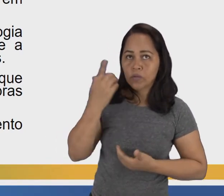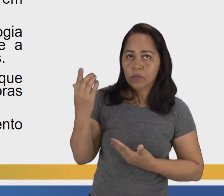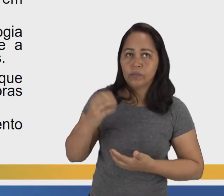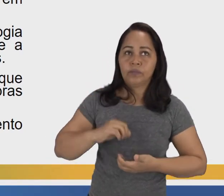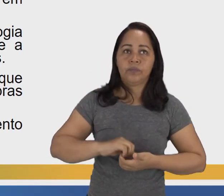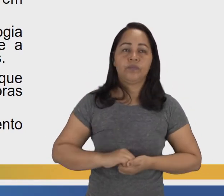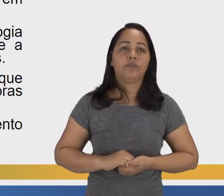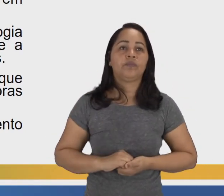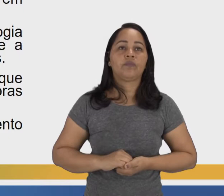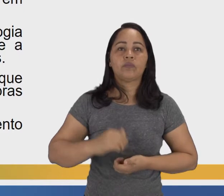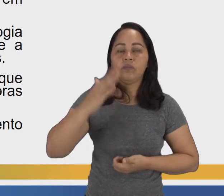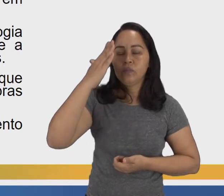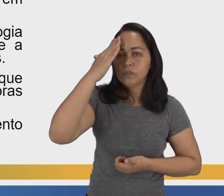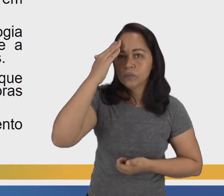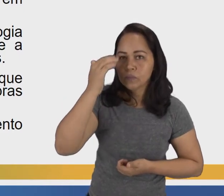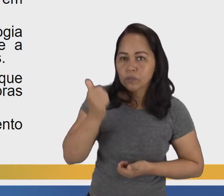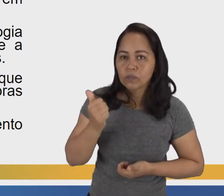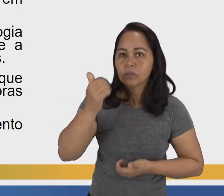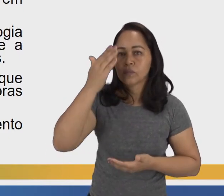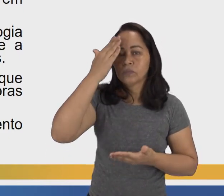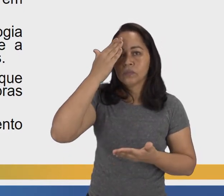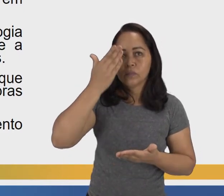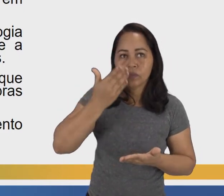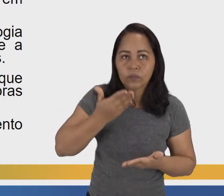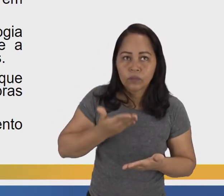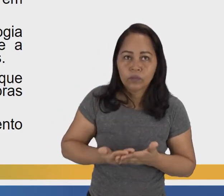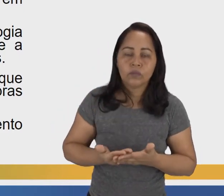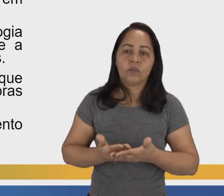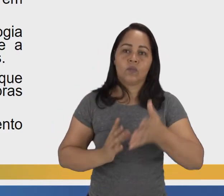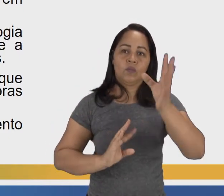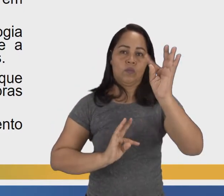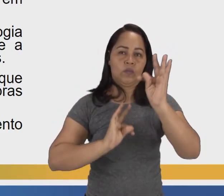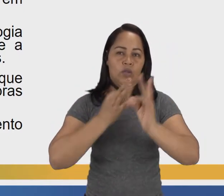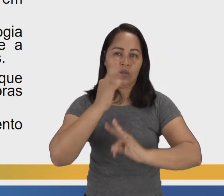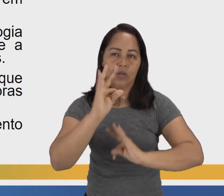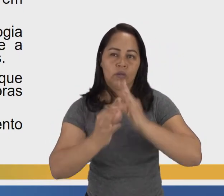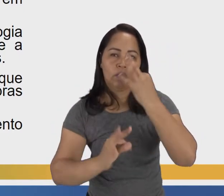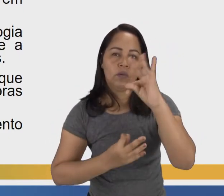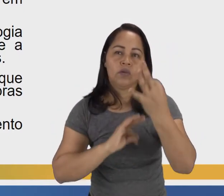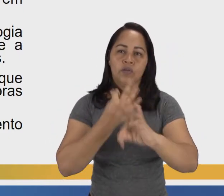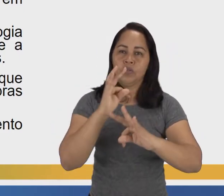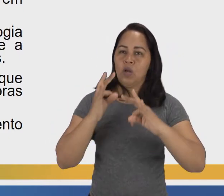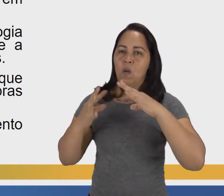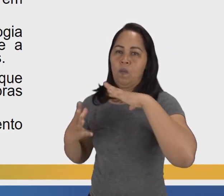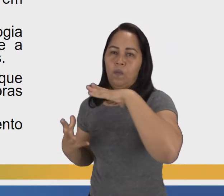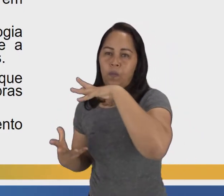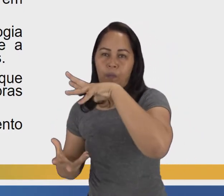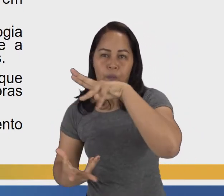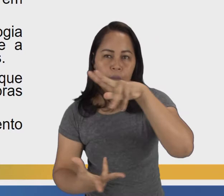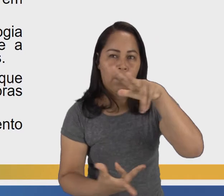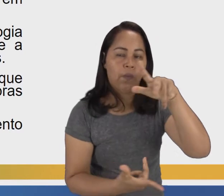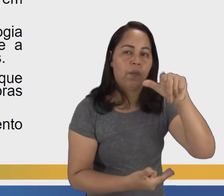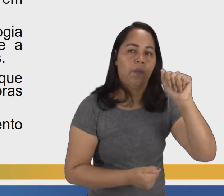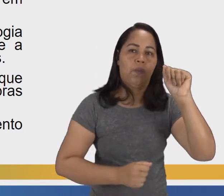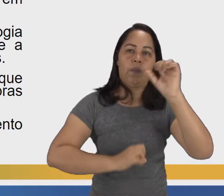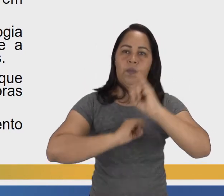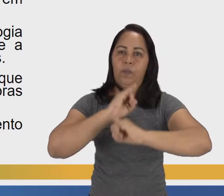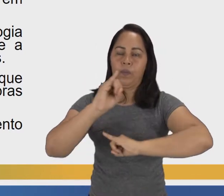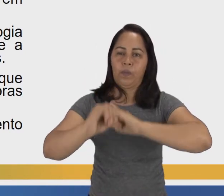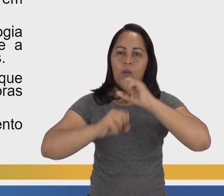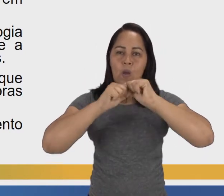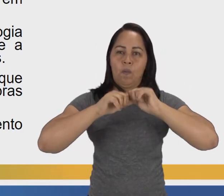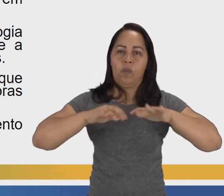diálogo. Sabes que creio que tanta tecnologia, tanta era digital, tanto adelanto